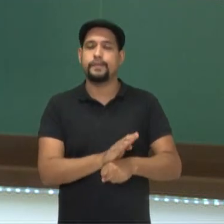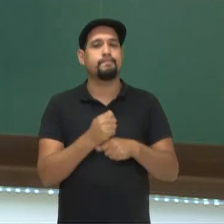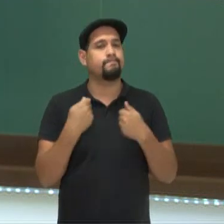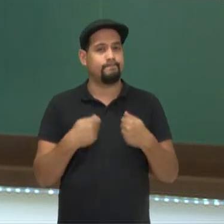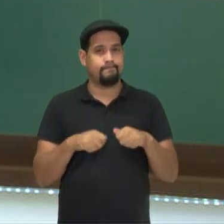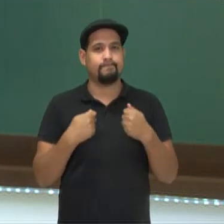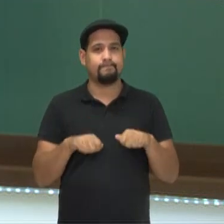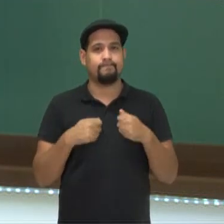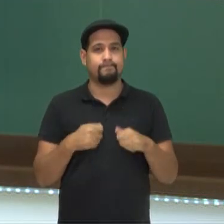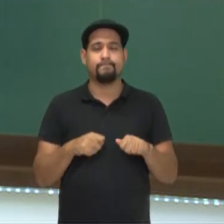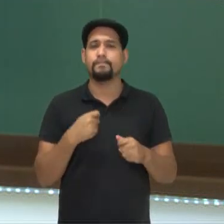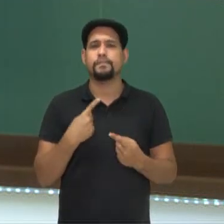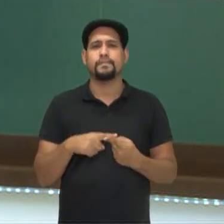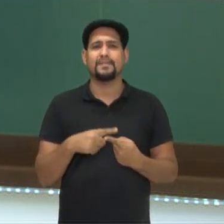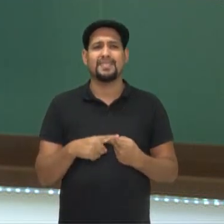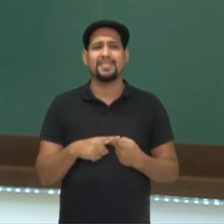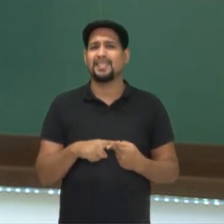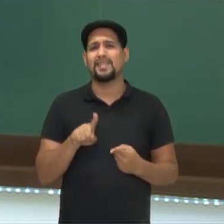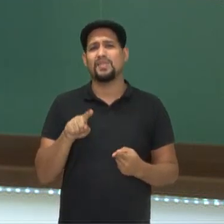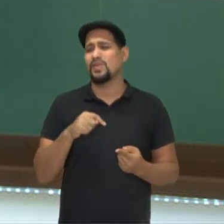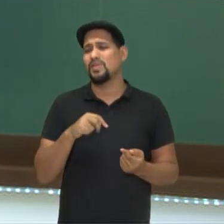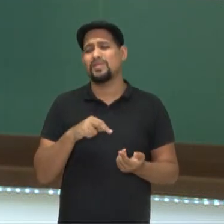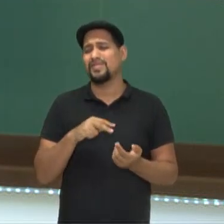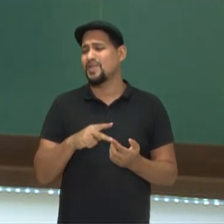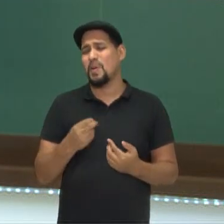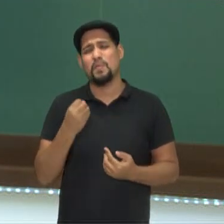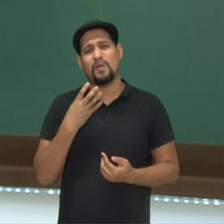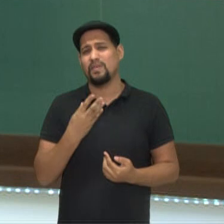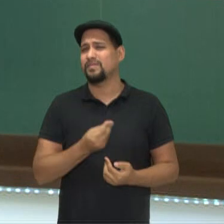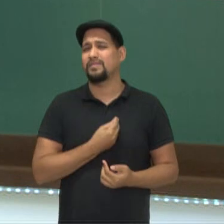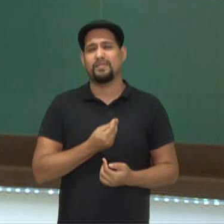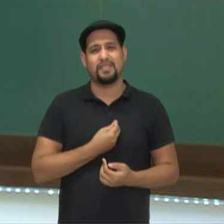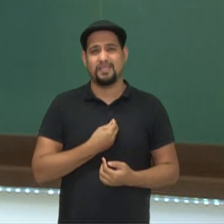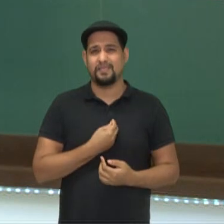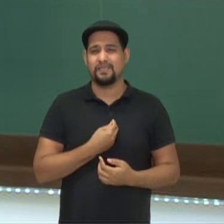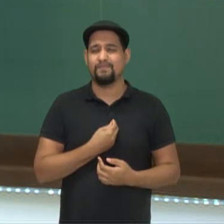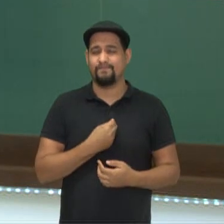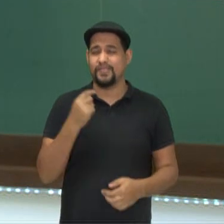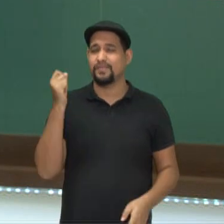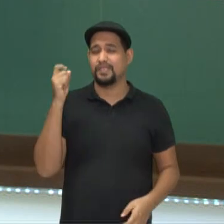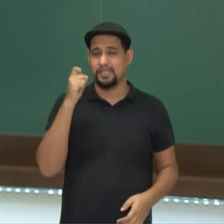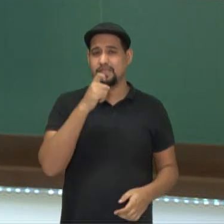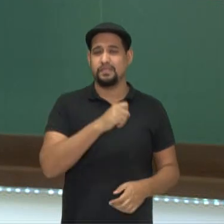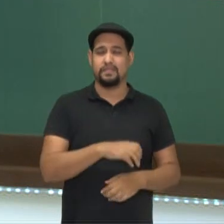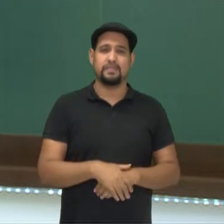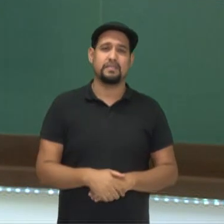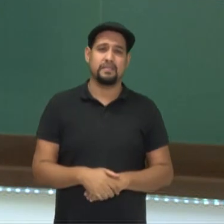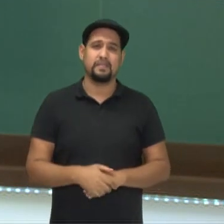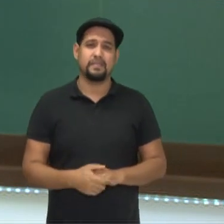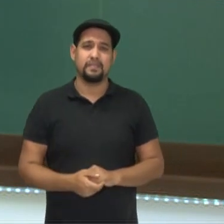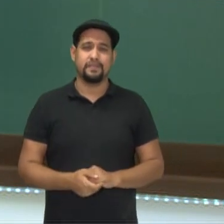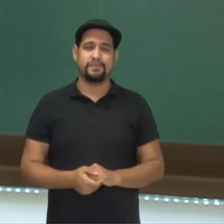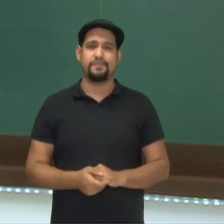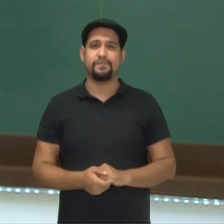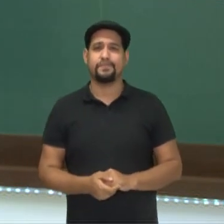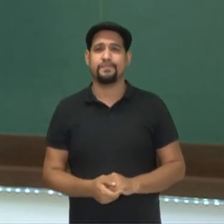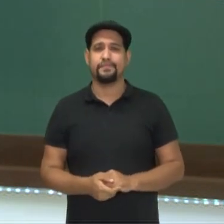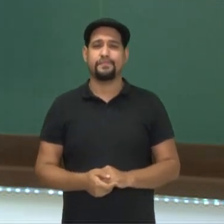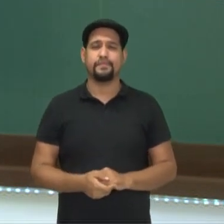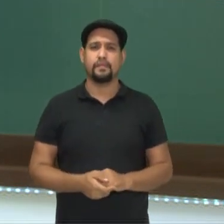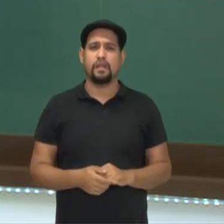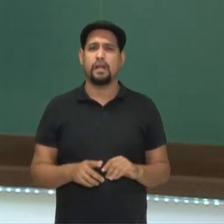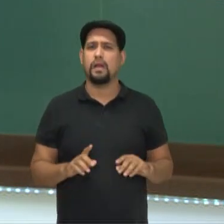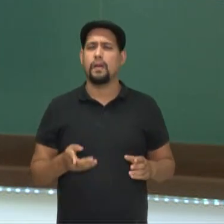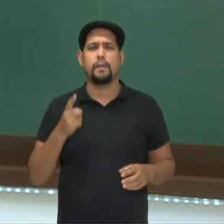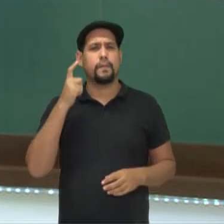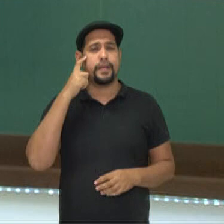nessa situação não é uma situação digna do ser humano estar vivendo. Tá? Agora pensa